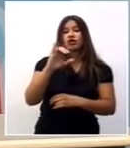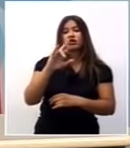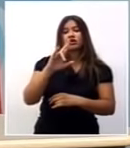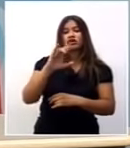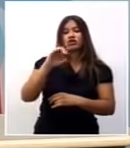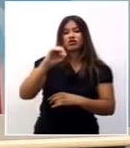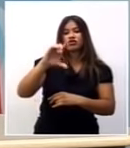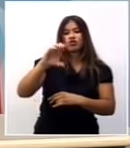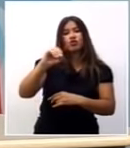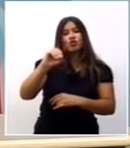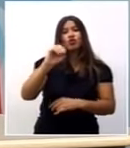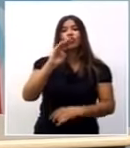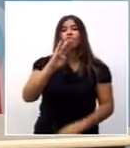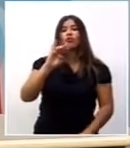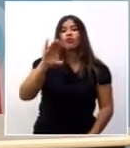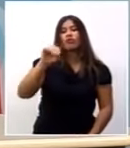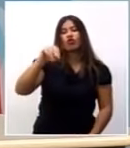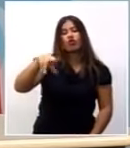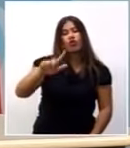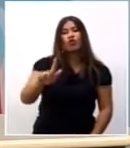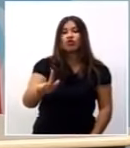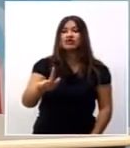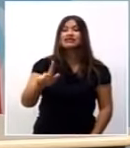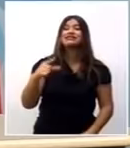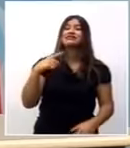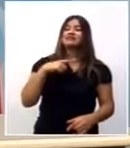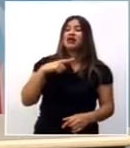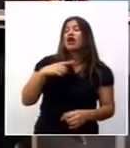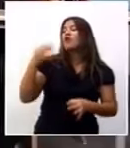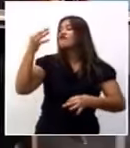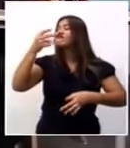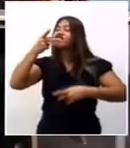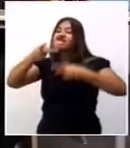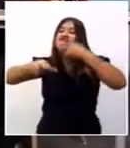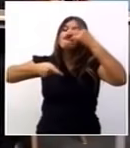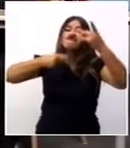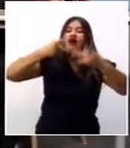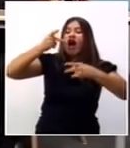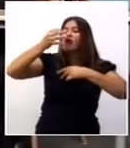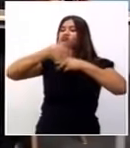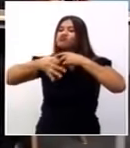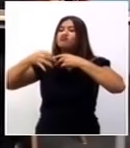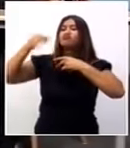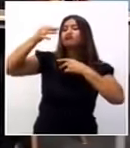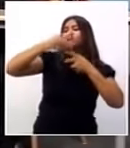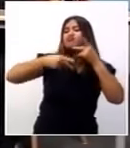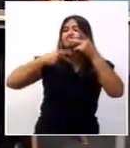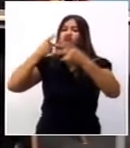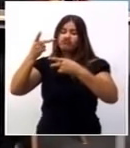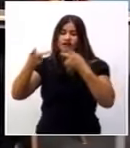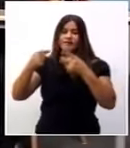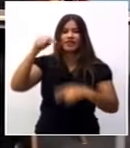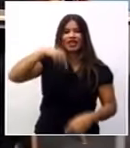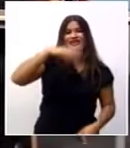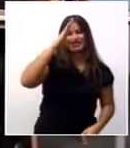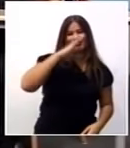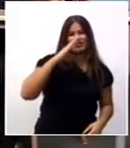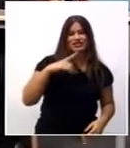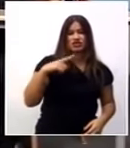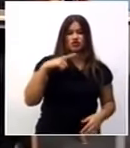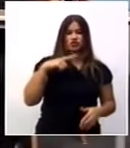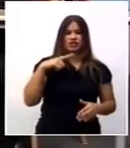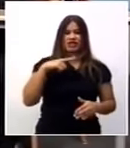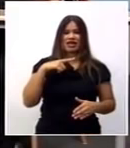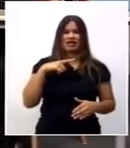orais. Aqui no Brasil, a gente tem o Museu da Pessoa, que você pode registrar a sua história e encaminhar para